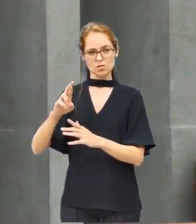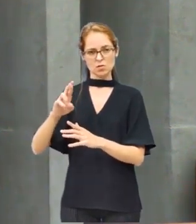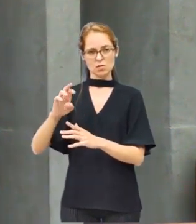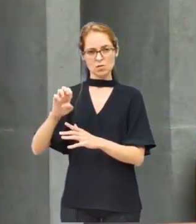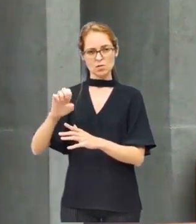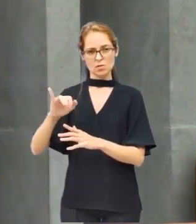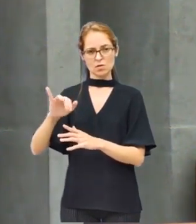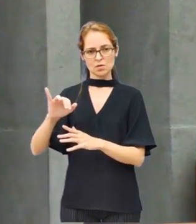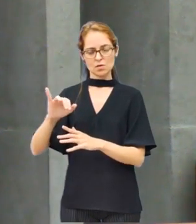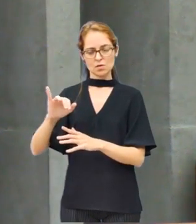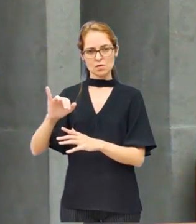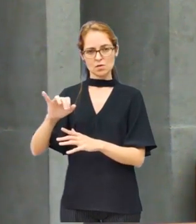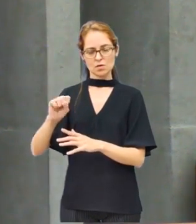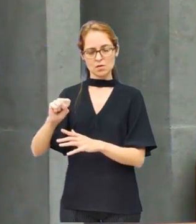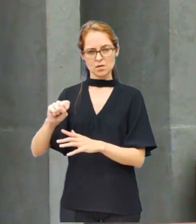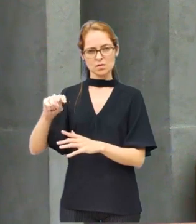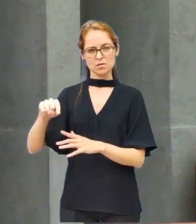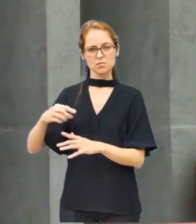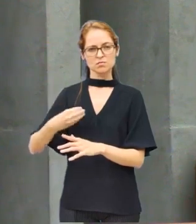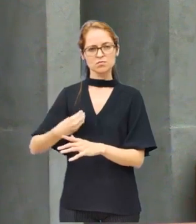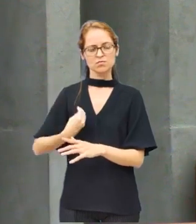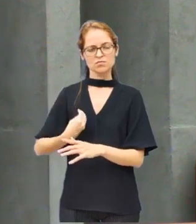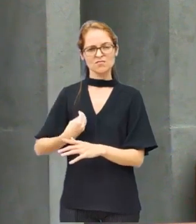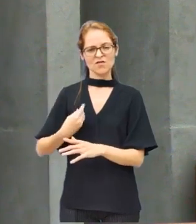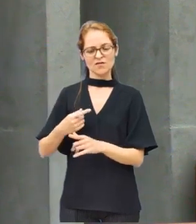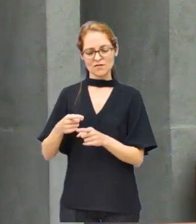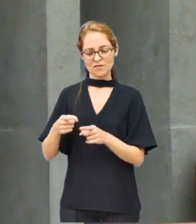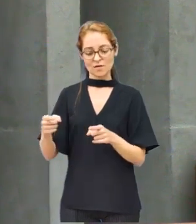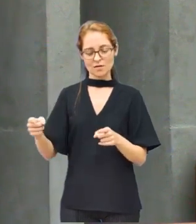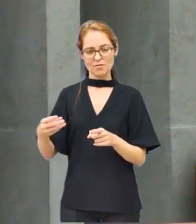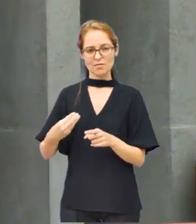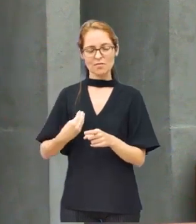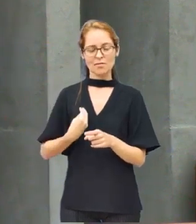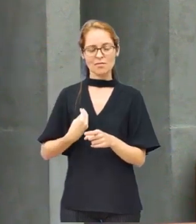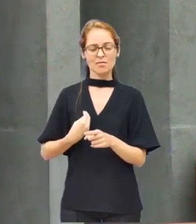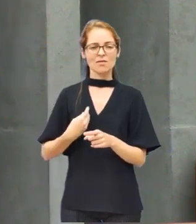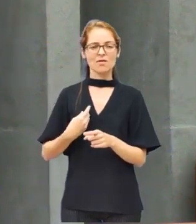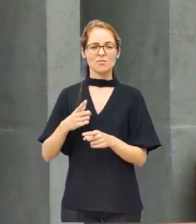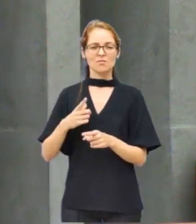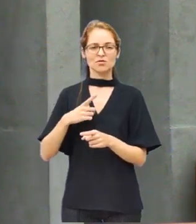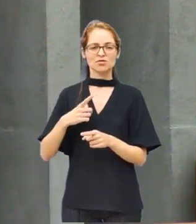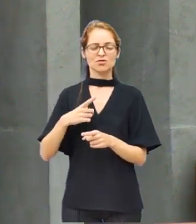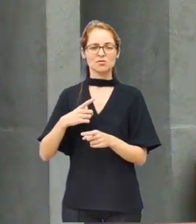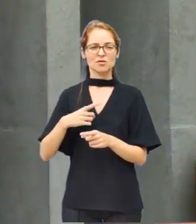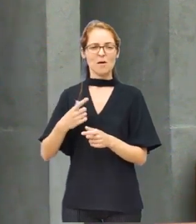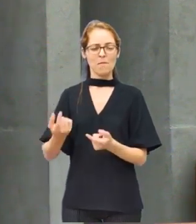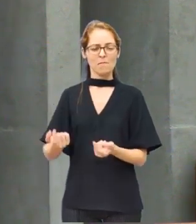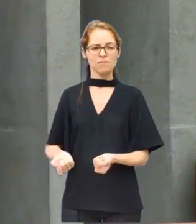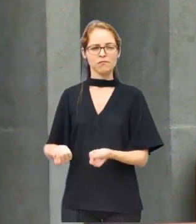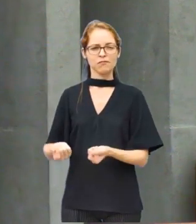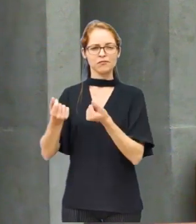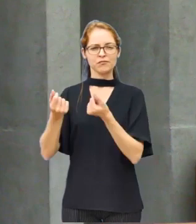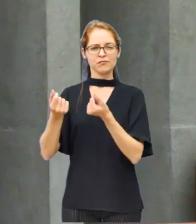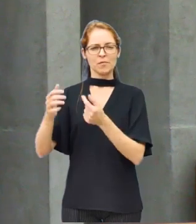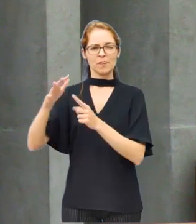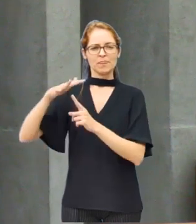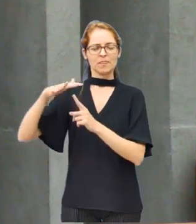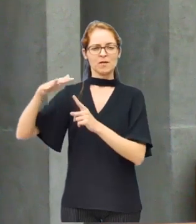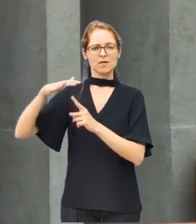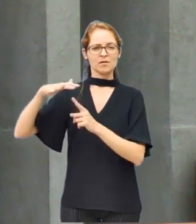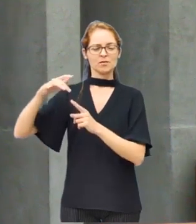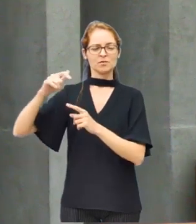ele vivia num tempo de certa prosperidade no meio do povo de Israel, sob o reinado de